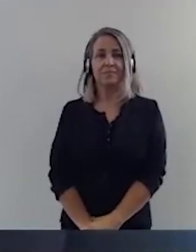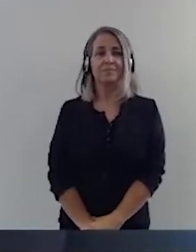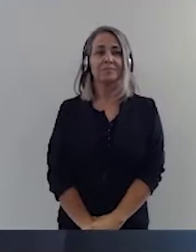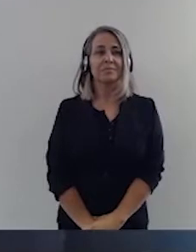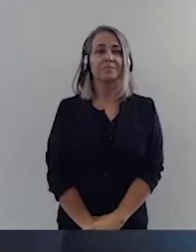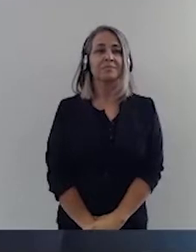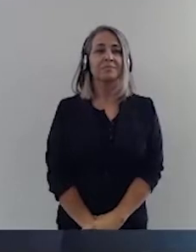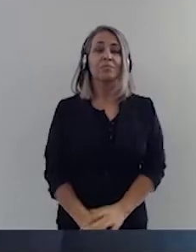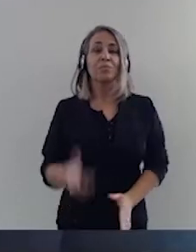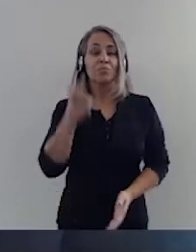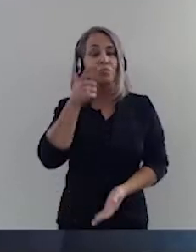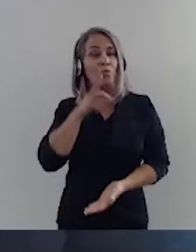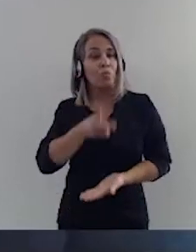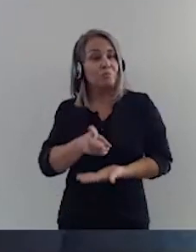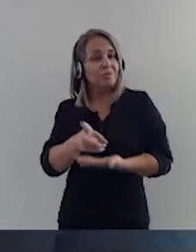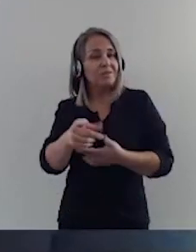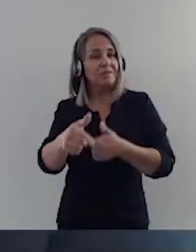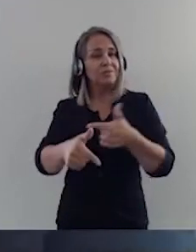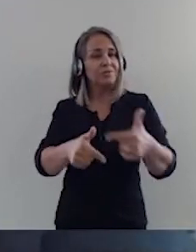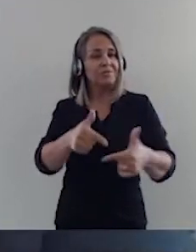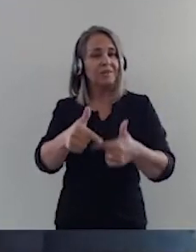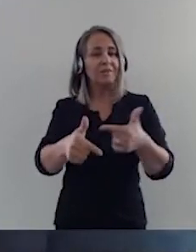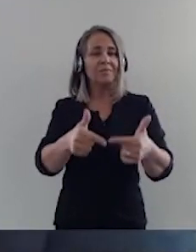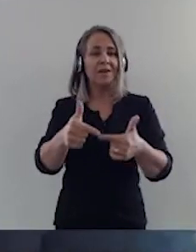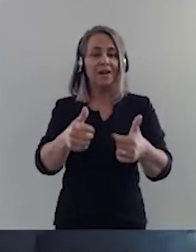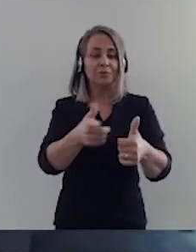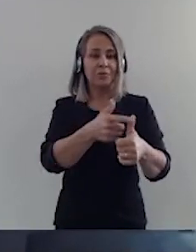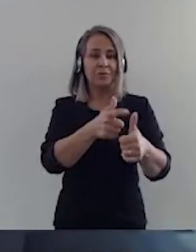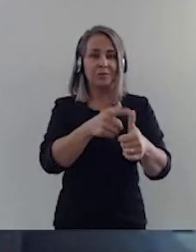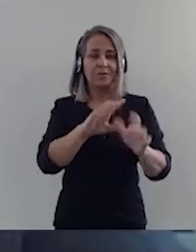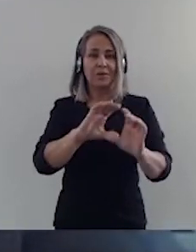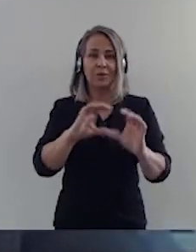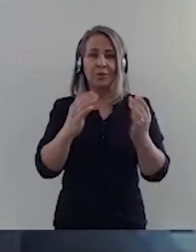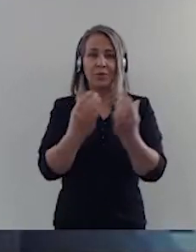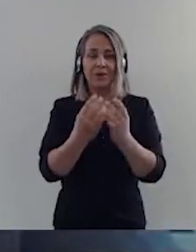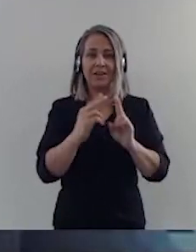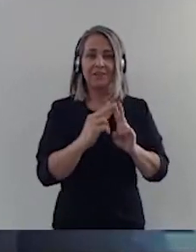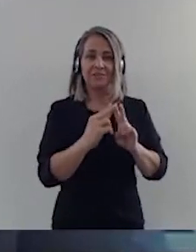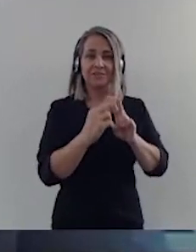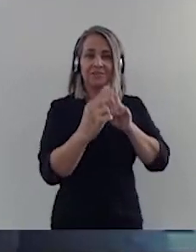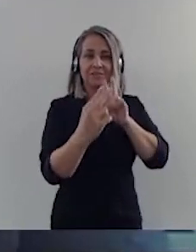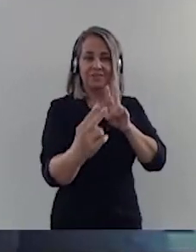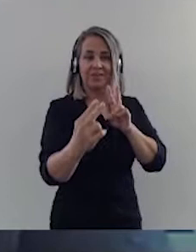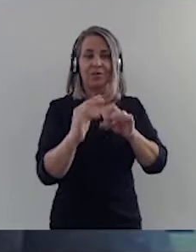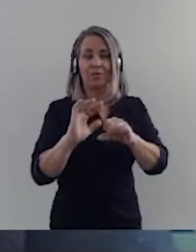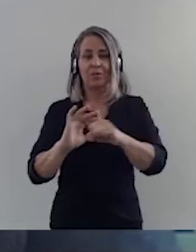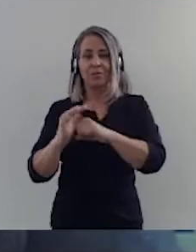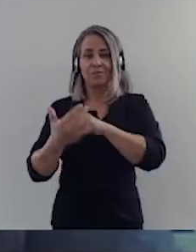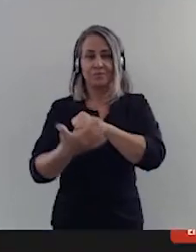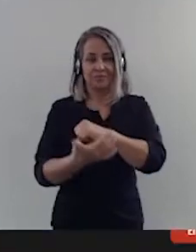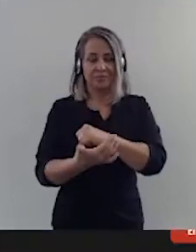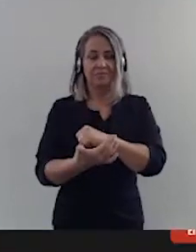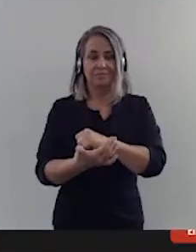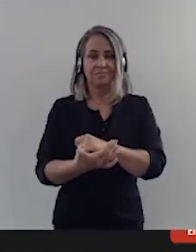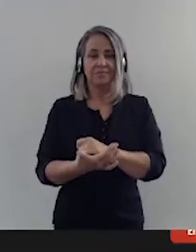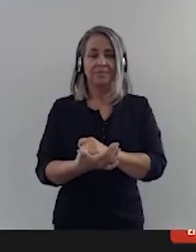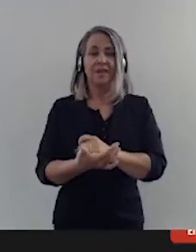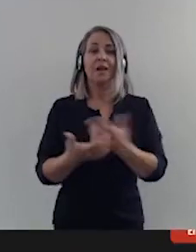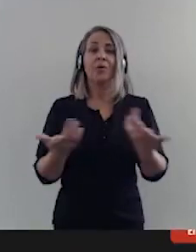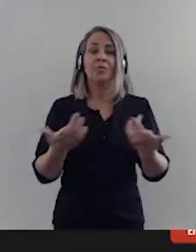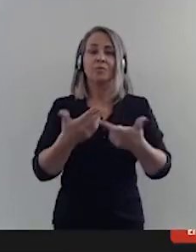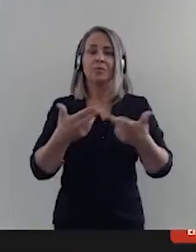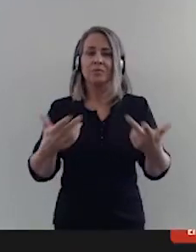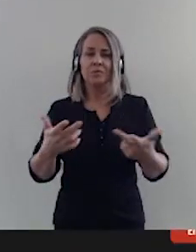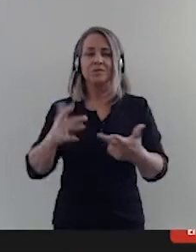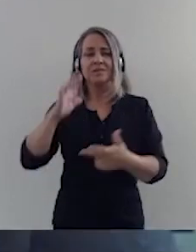Em prosseguimento aos trabalhos do primeiro Congresso Digital Covid-19, repercussões